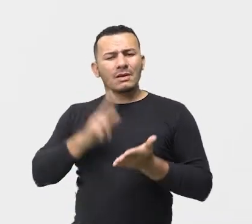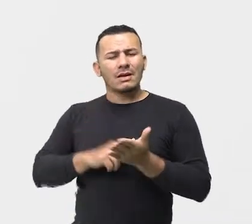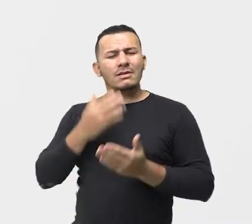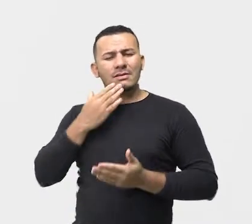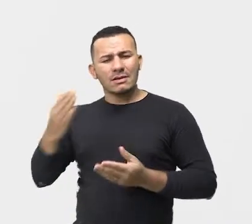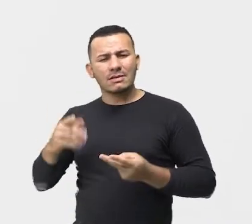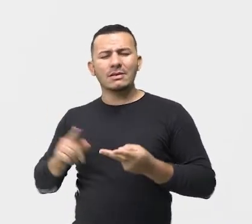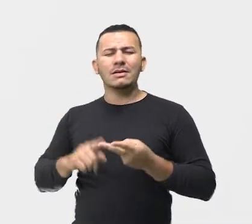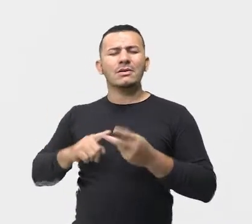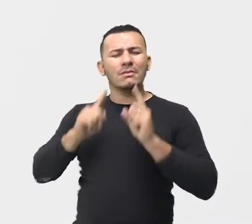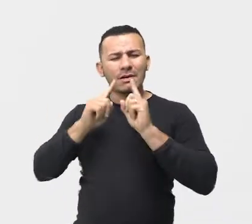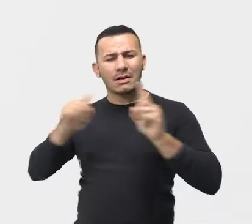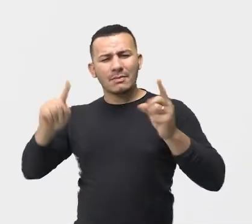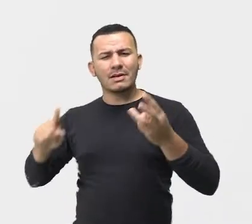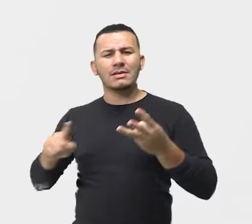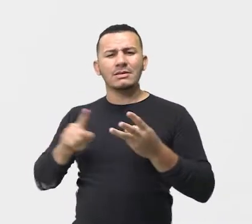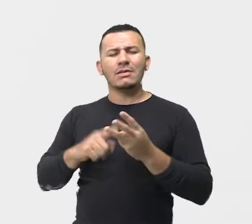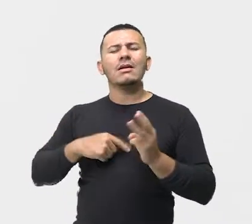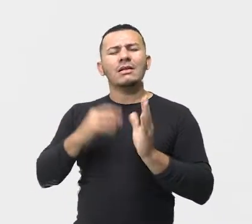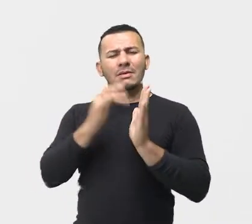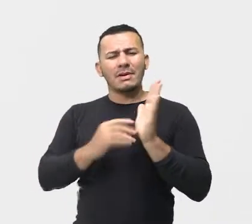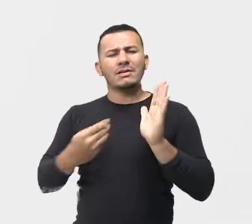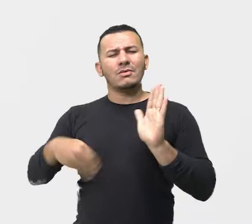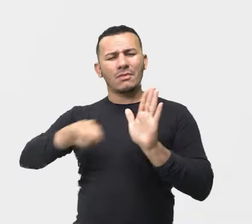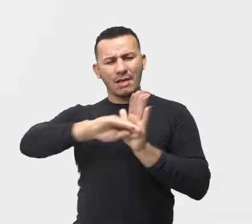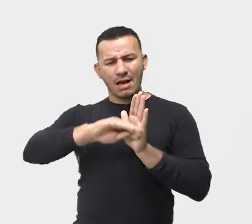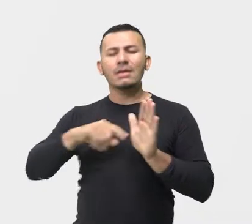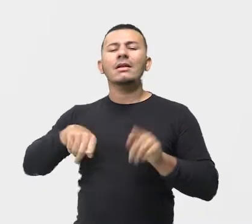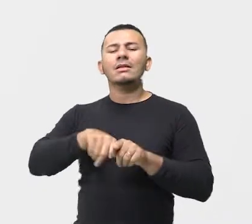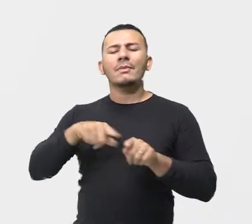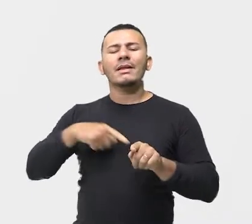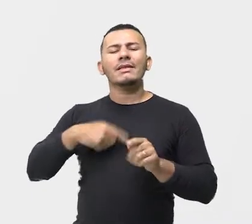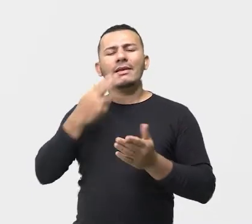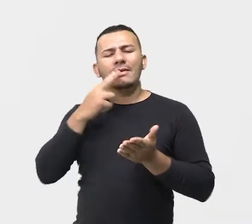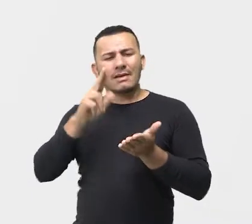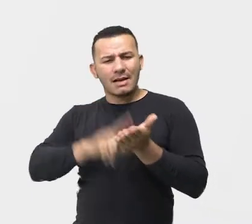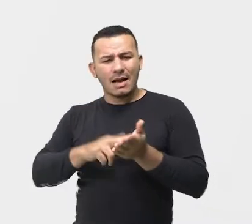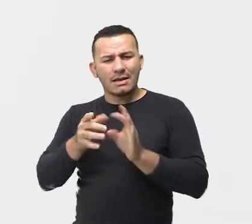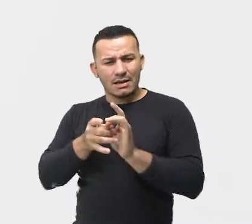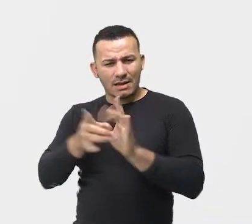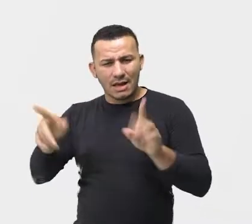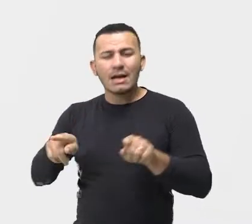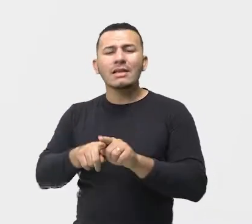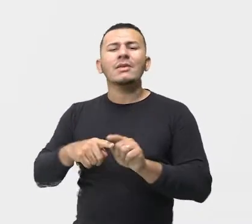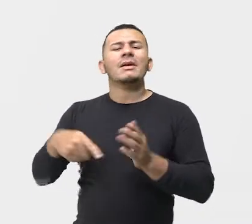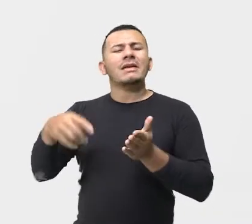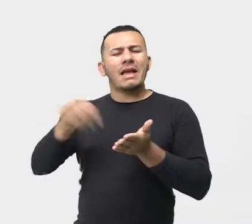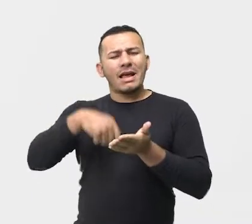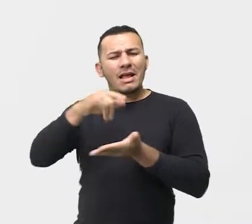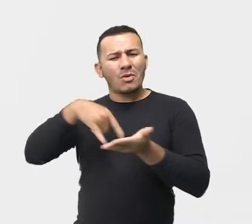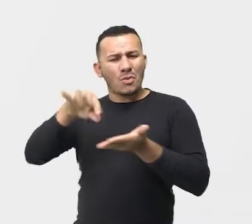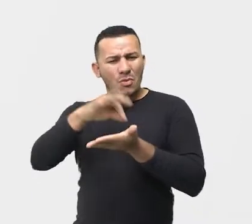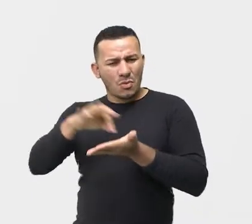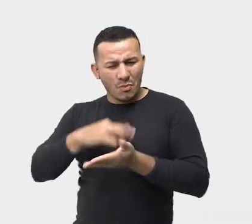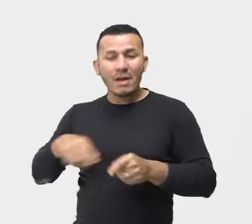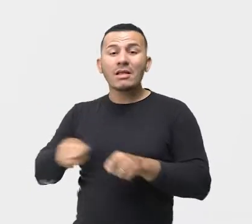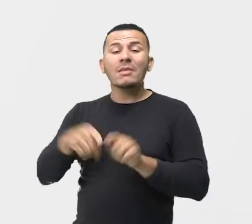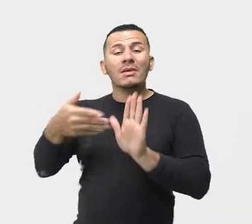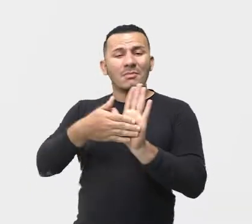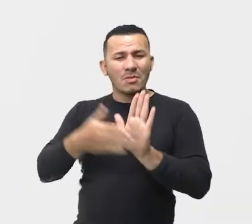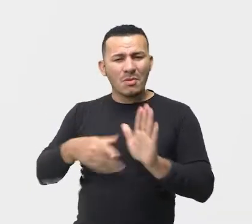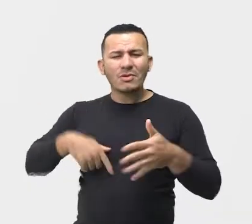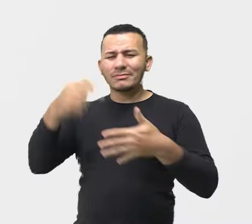solicitação carta de reclamação petição online carta aberta abaixo-assinado propostas são exemplos desse